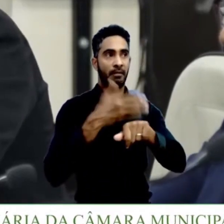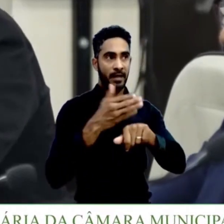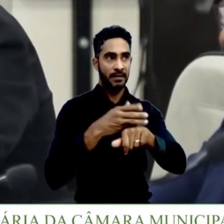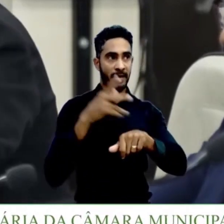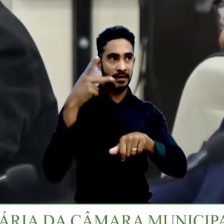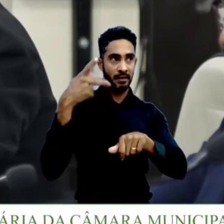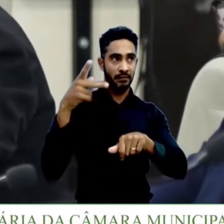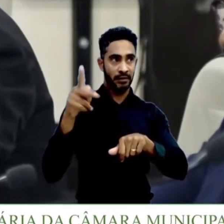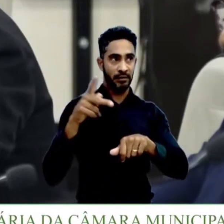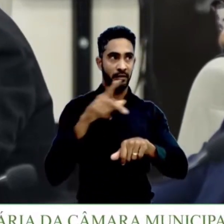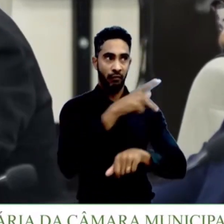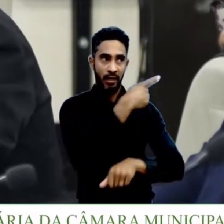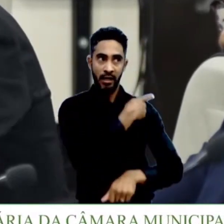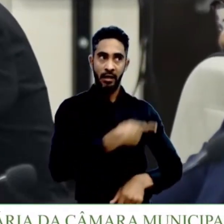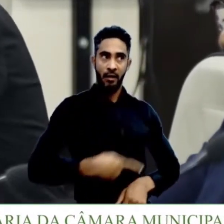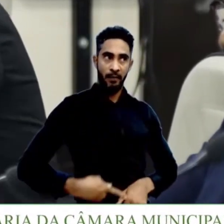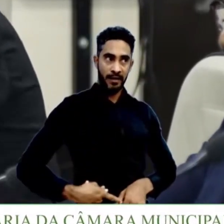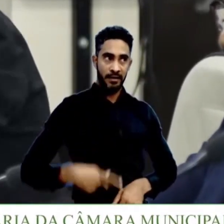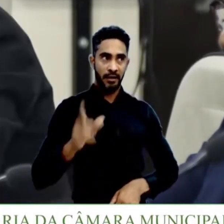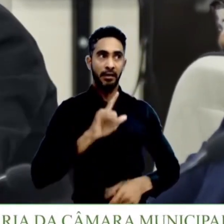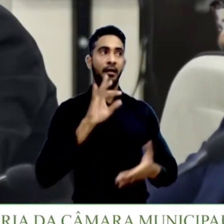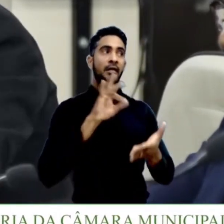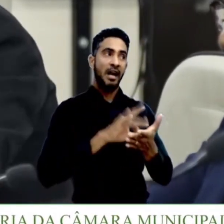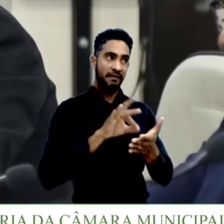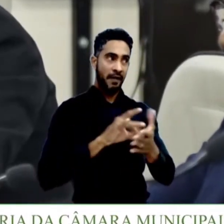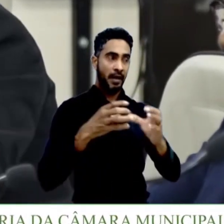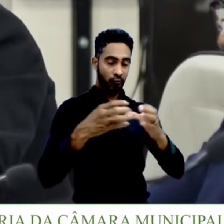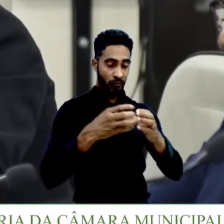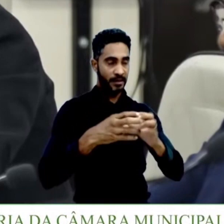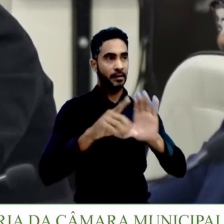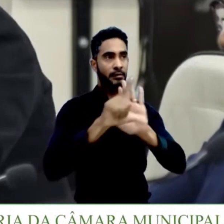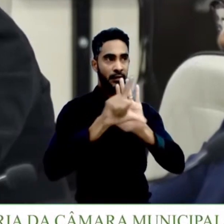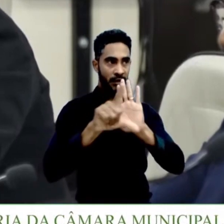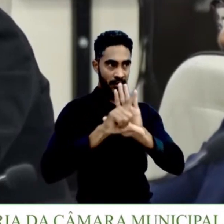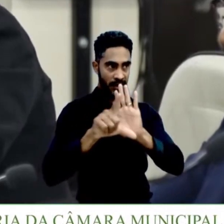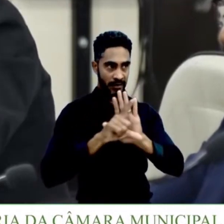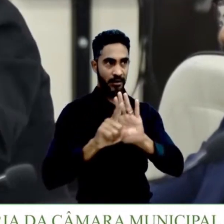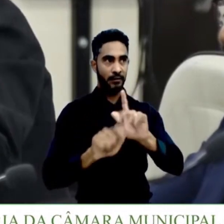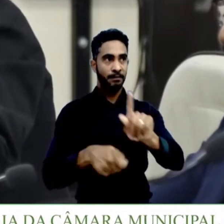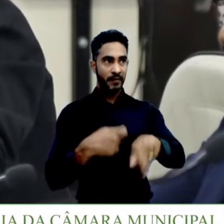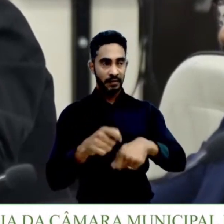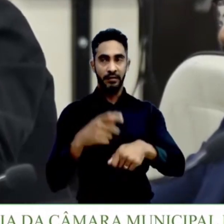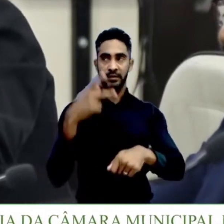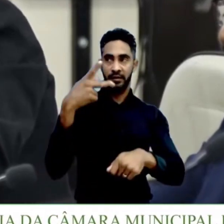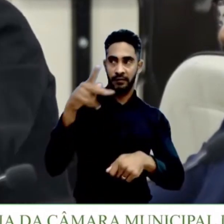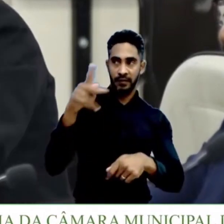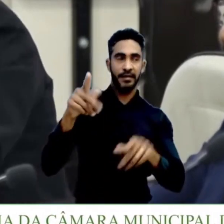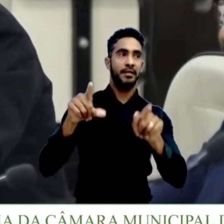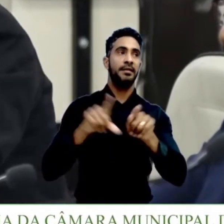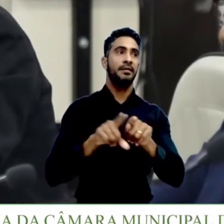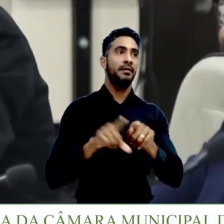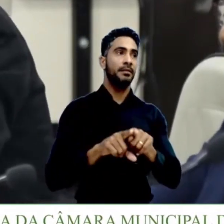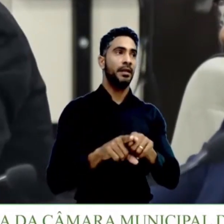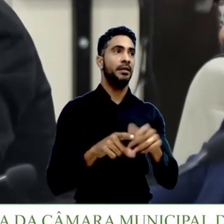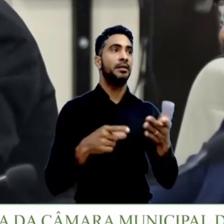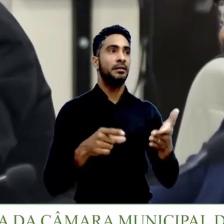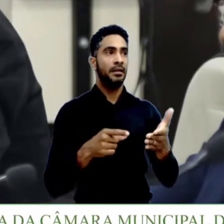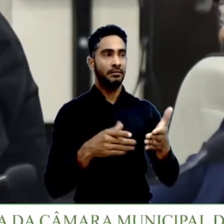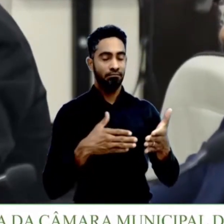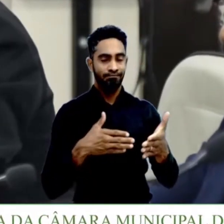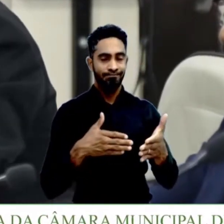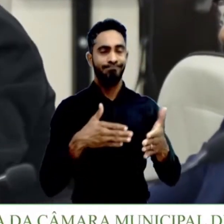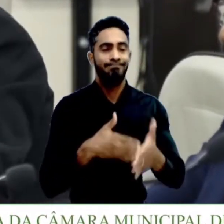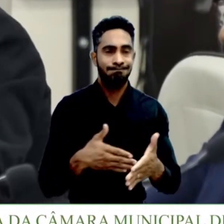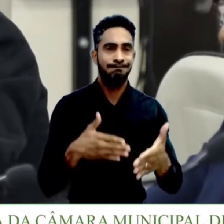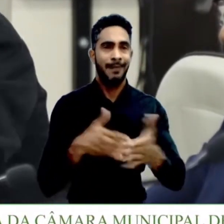vocês. Não é o presidente. A verdade é a Comissão de Legislação e Finanças, e vocês. Então, não adianta atropelar